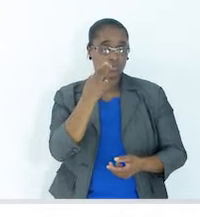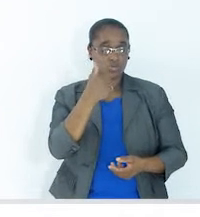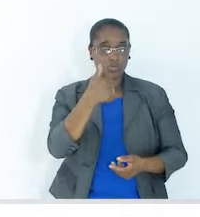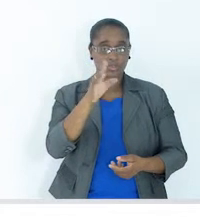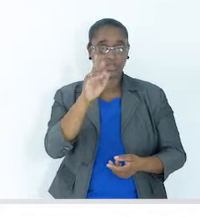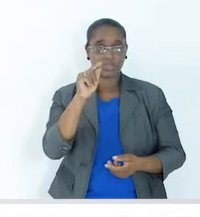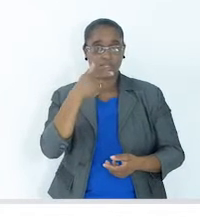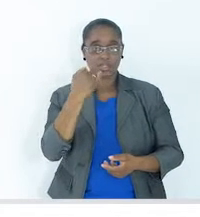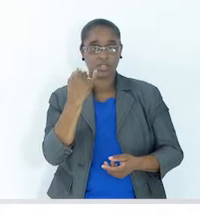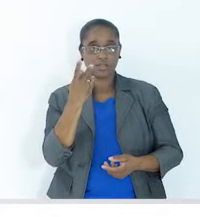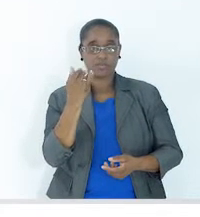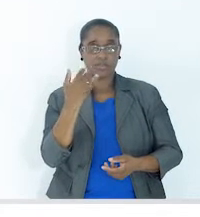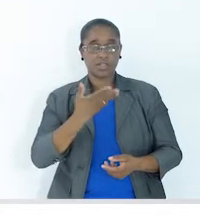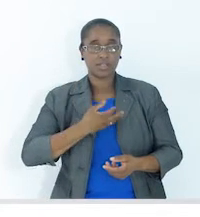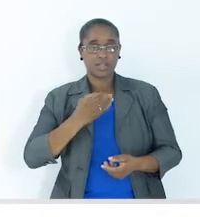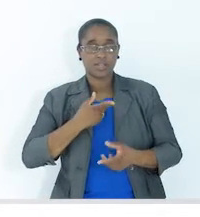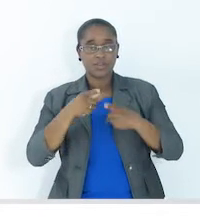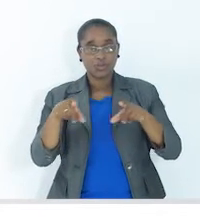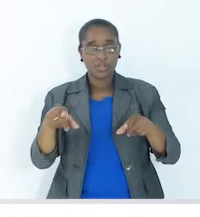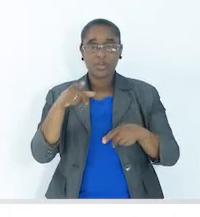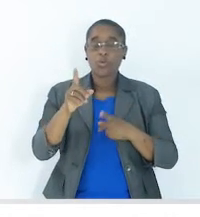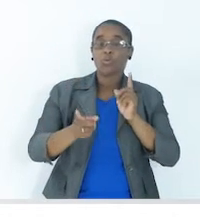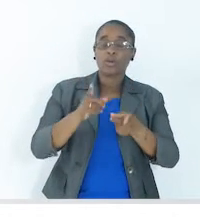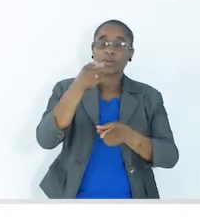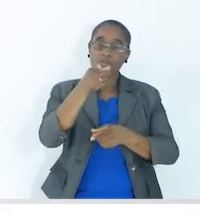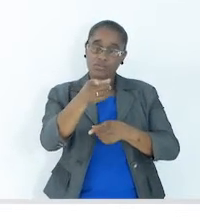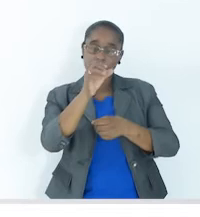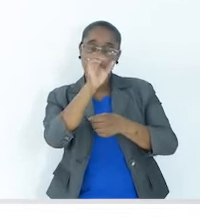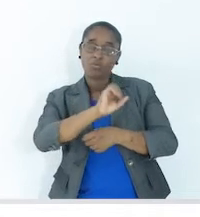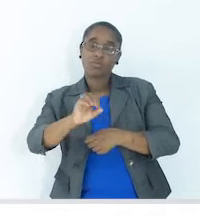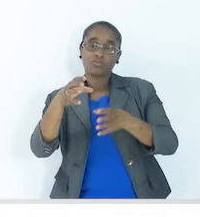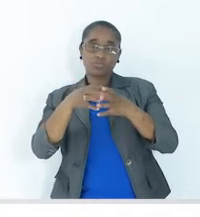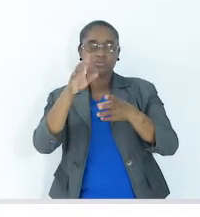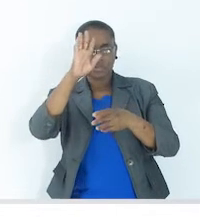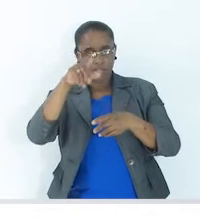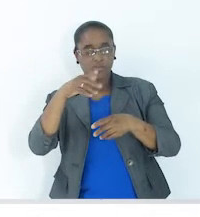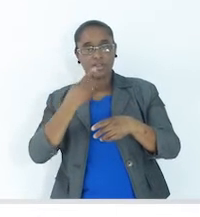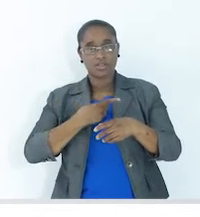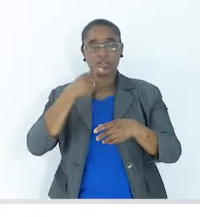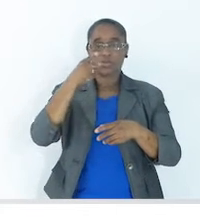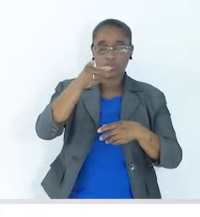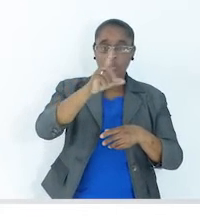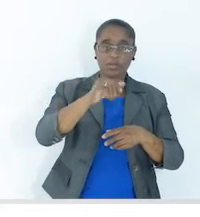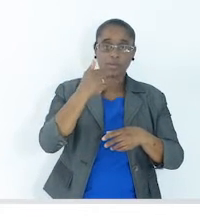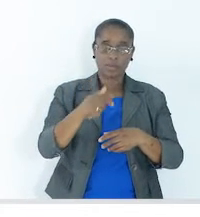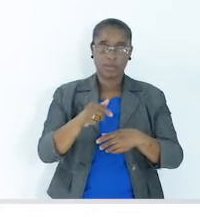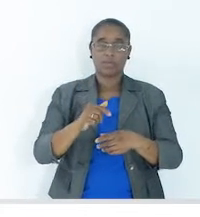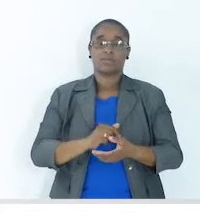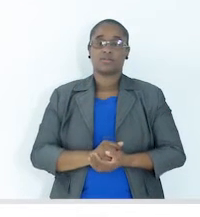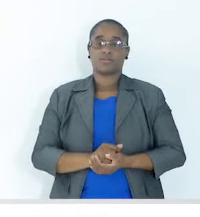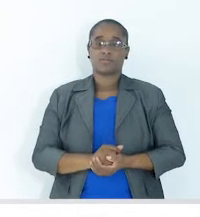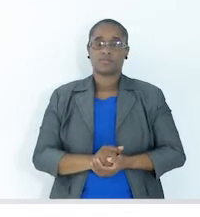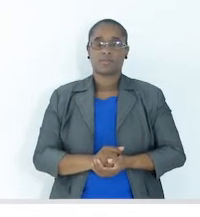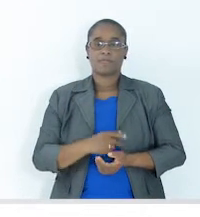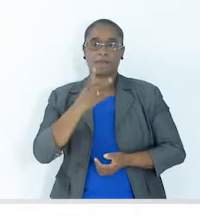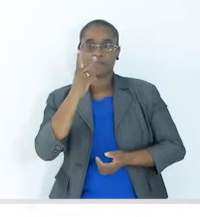Então, não significa que aquilo que eu possa aqui passar vai ser aquilo que tu também tens, mas tens de estar bem próximo.